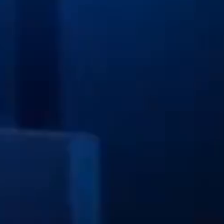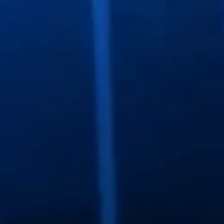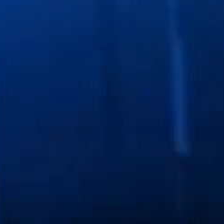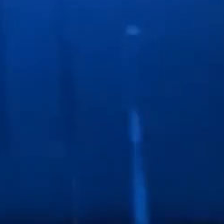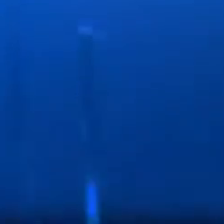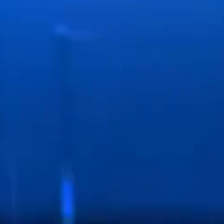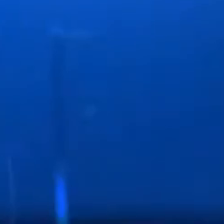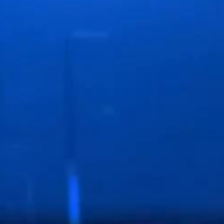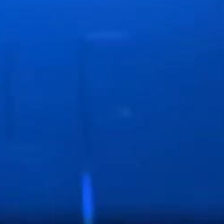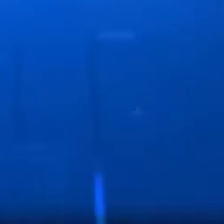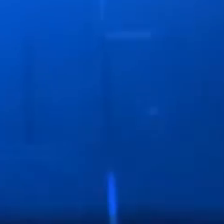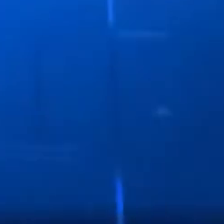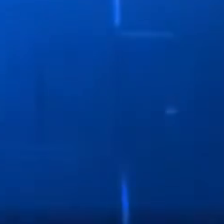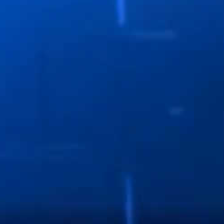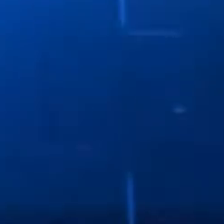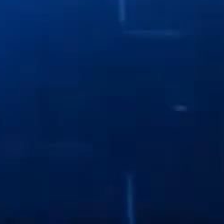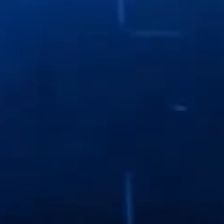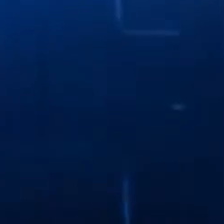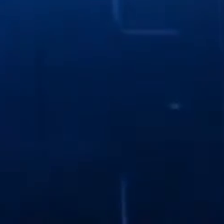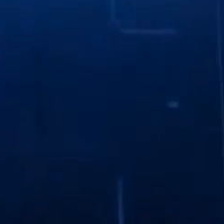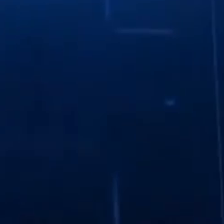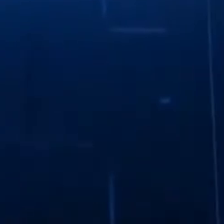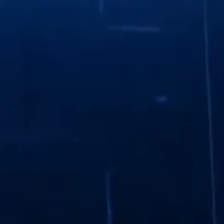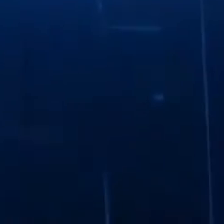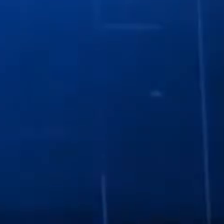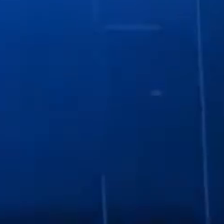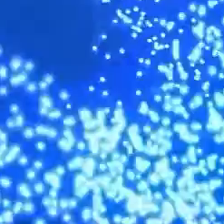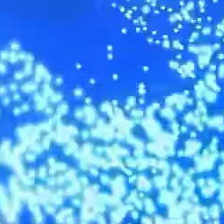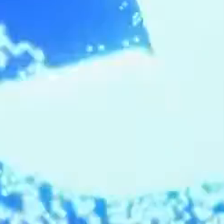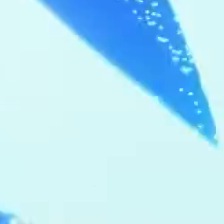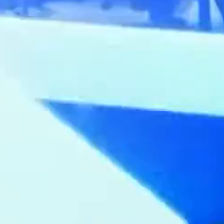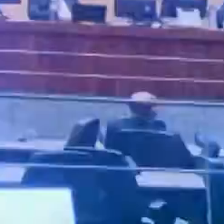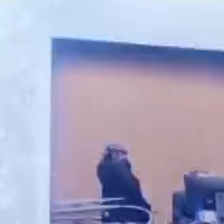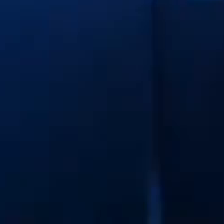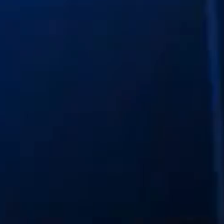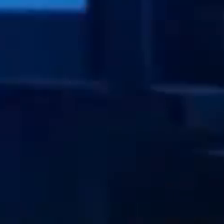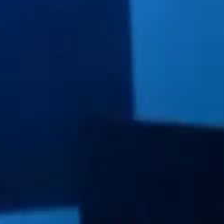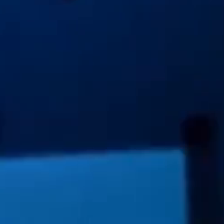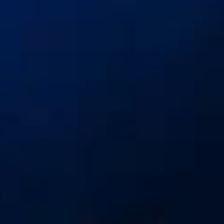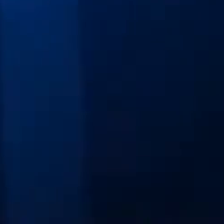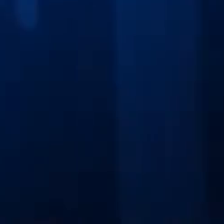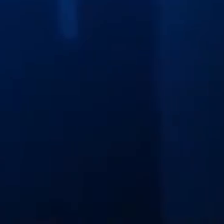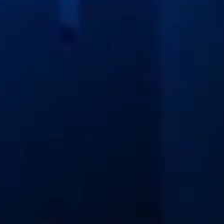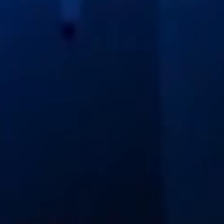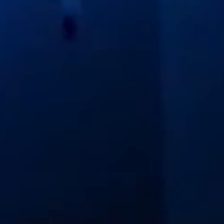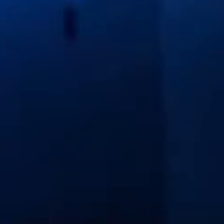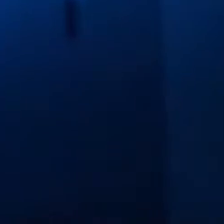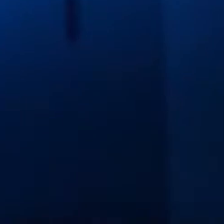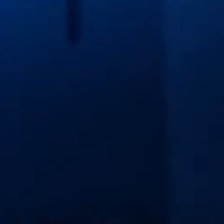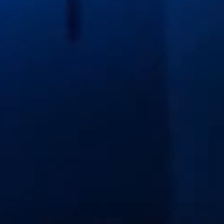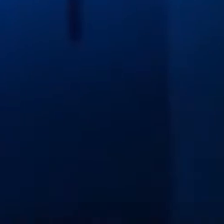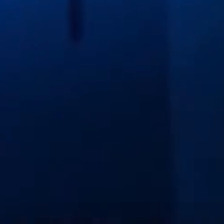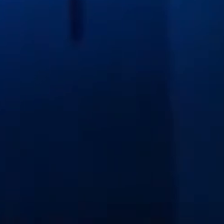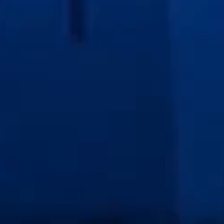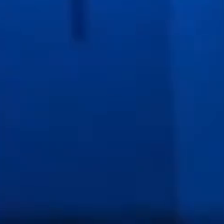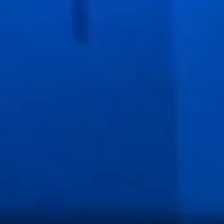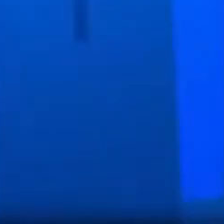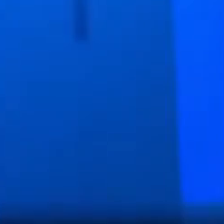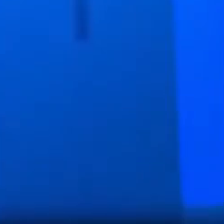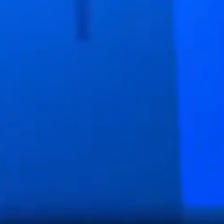são 17 itens e você encontra detalhadamente a pauta desta quarta-feira no site